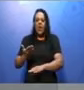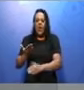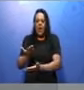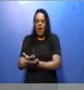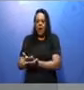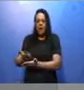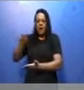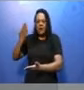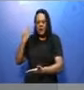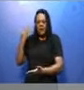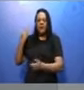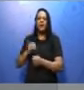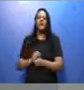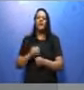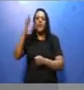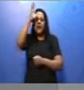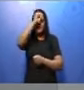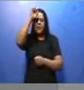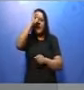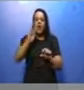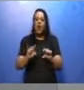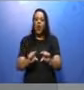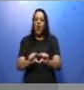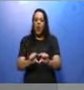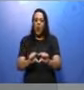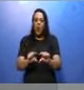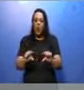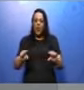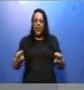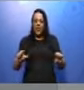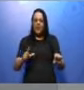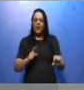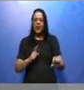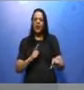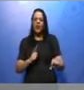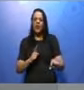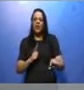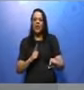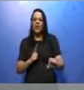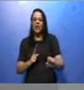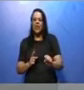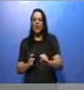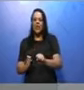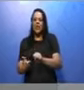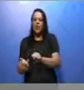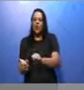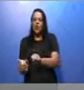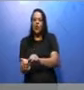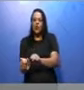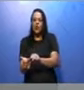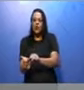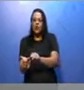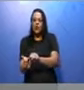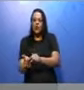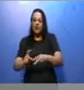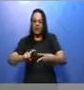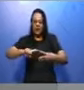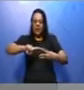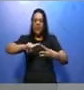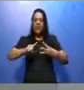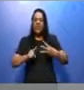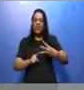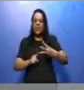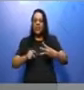substantivas. Não sei se vocês se lembram que eu havia explicado que nós temos três vertentes, três classificações para as